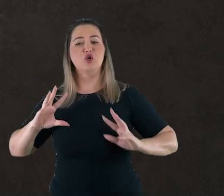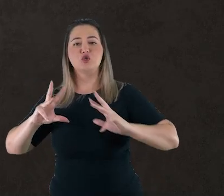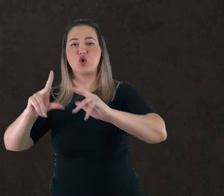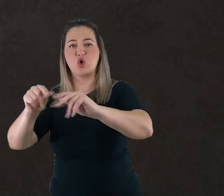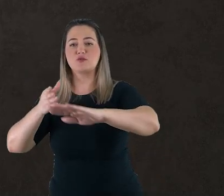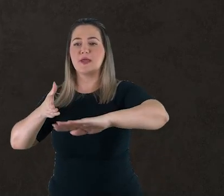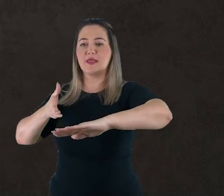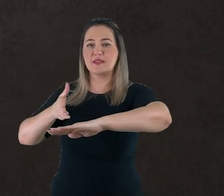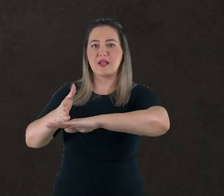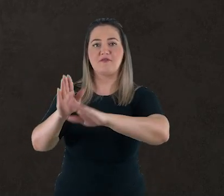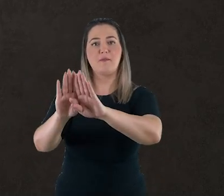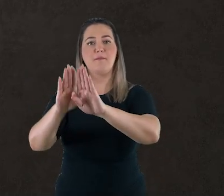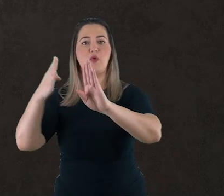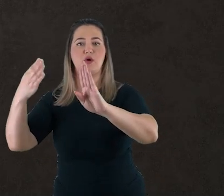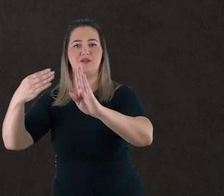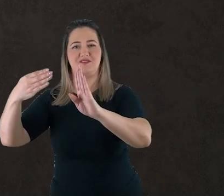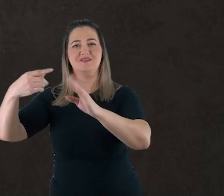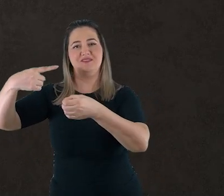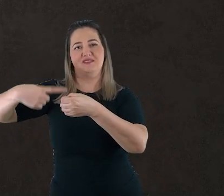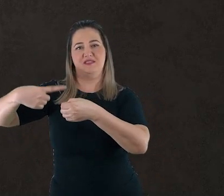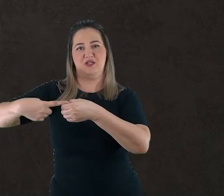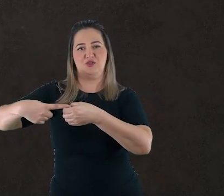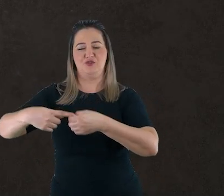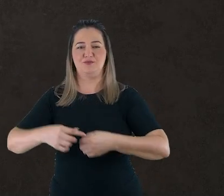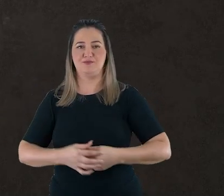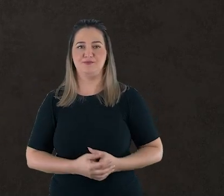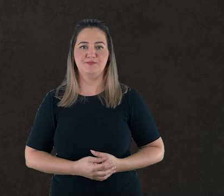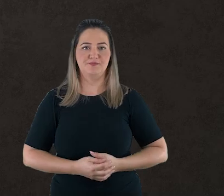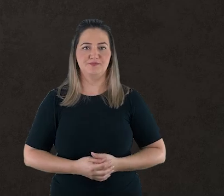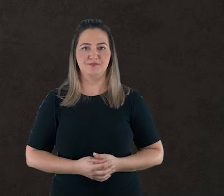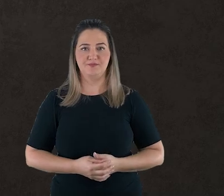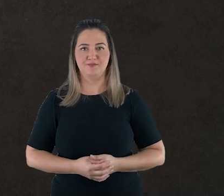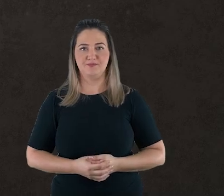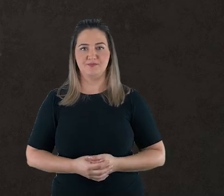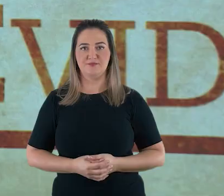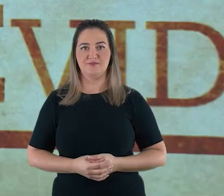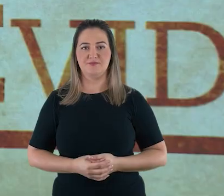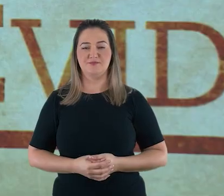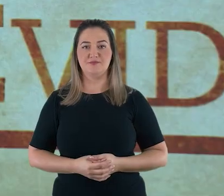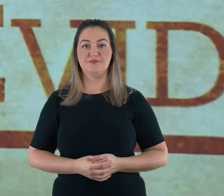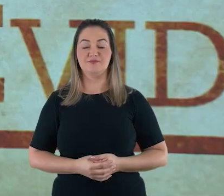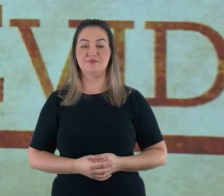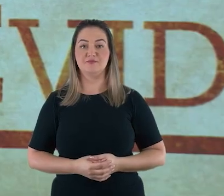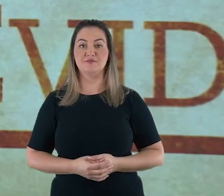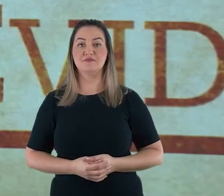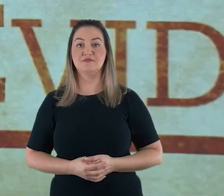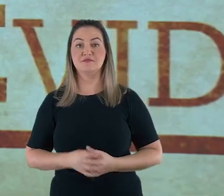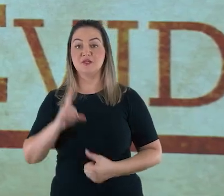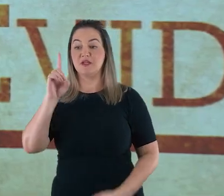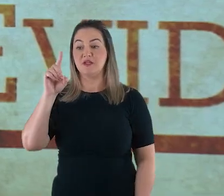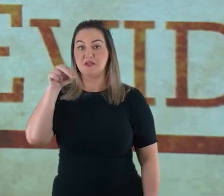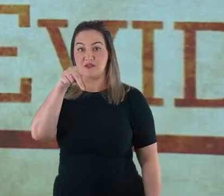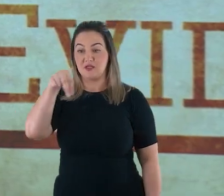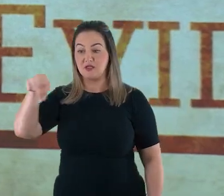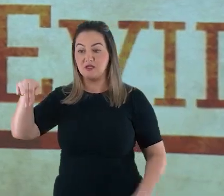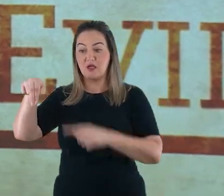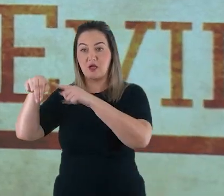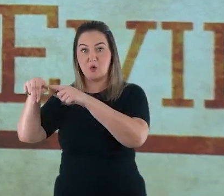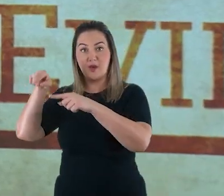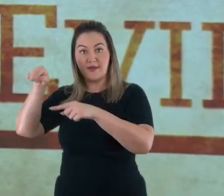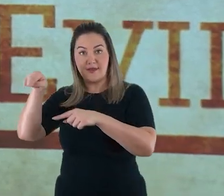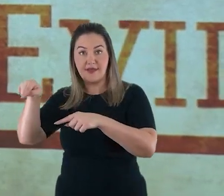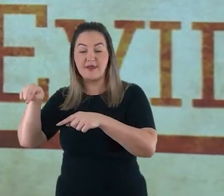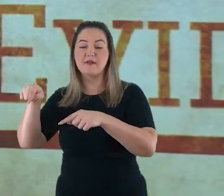entravam pelo portão da cidade. Gênesis 23, verso 10. O fato de Daniel ser descrito como estando